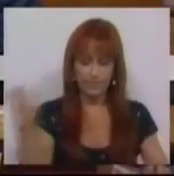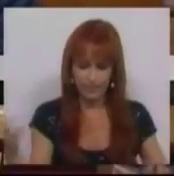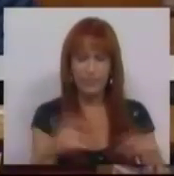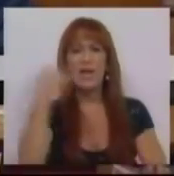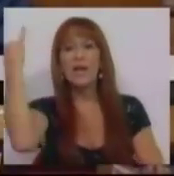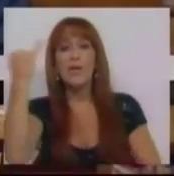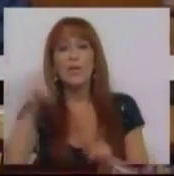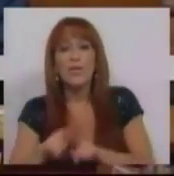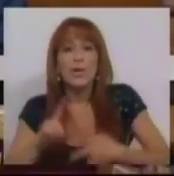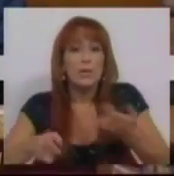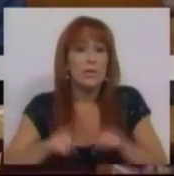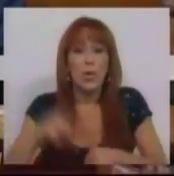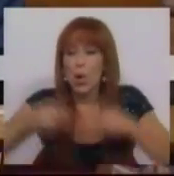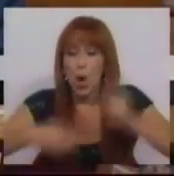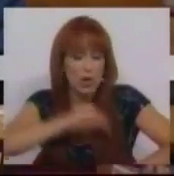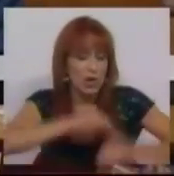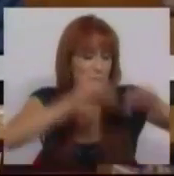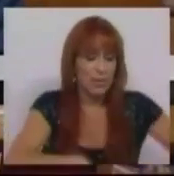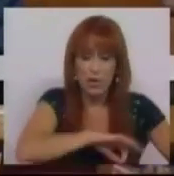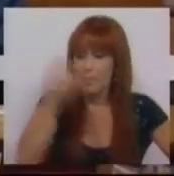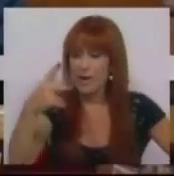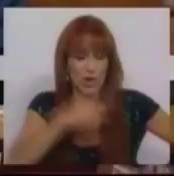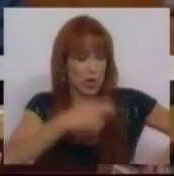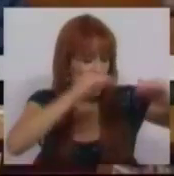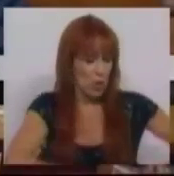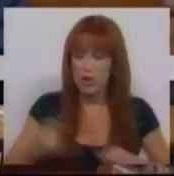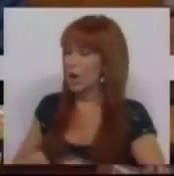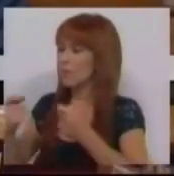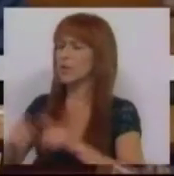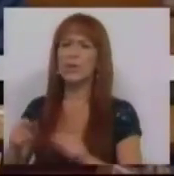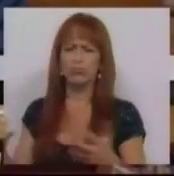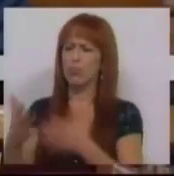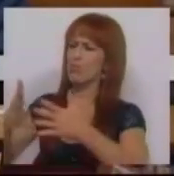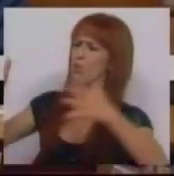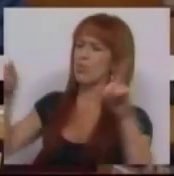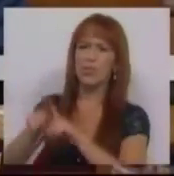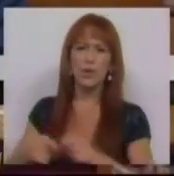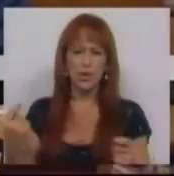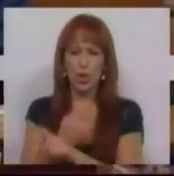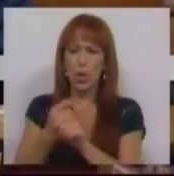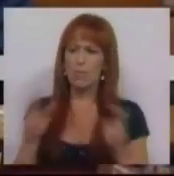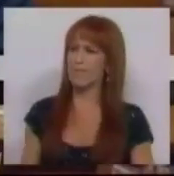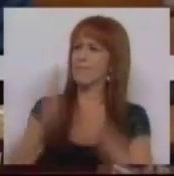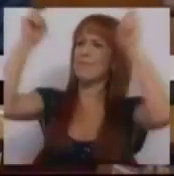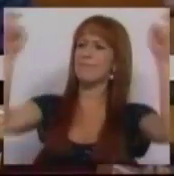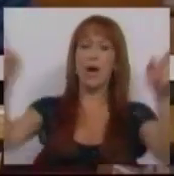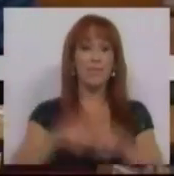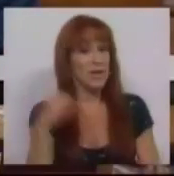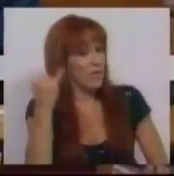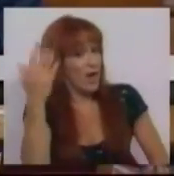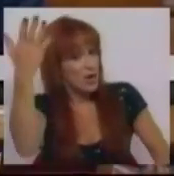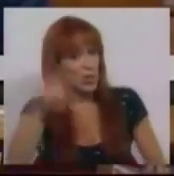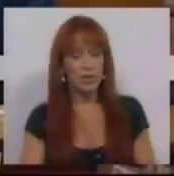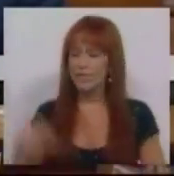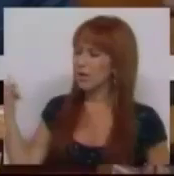2013. Faz de conta que, cortando salários e pensões, o investimento vai florescer e o consumo disparar. Faz de